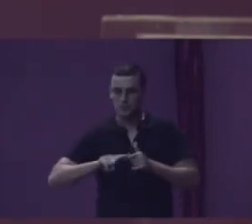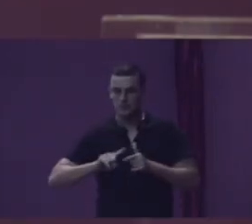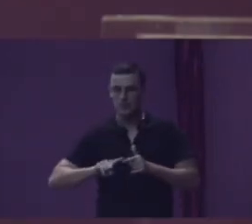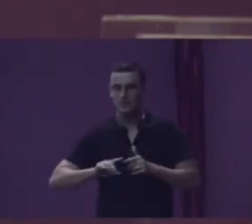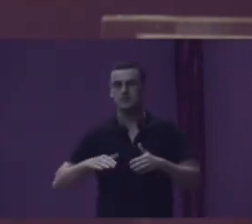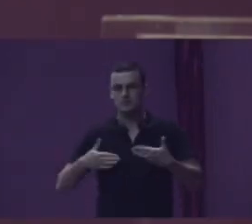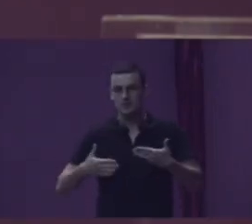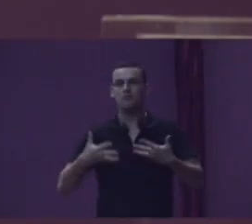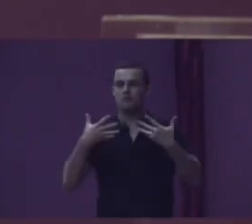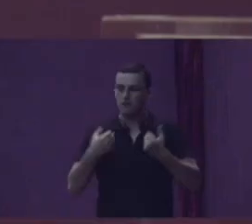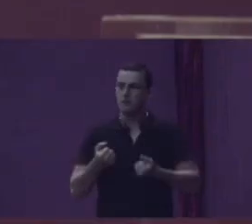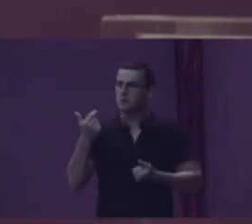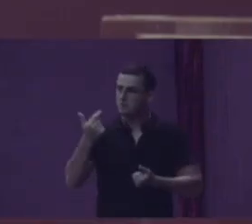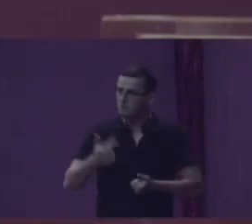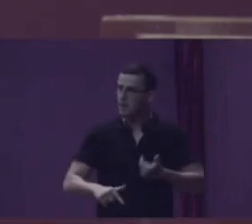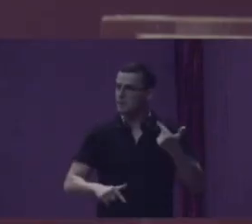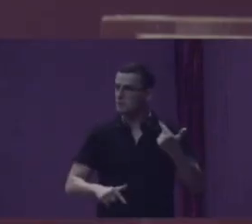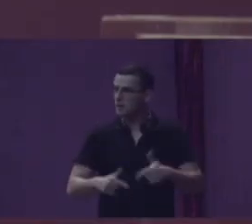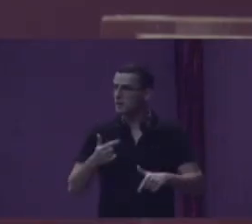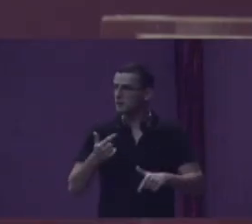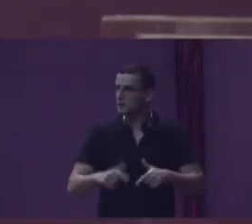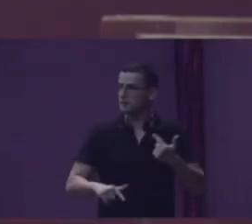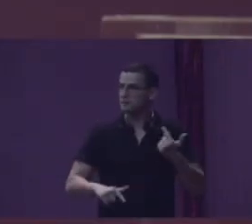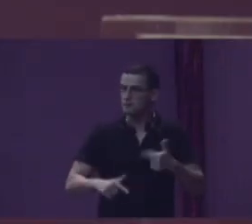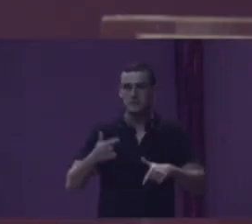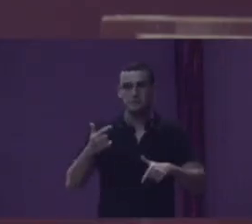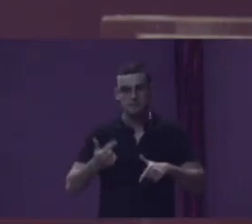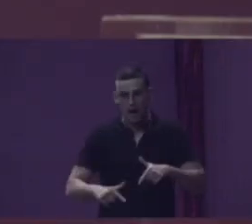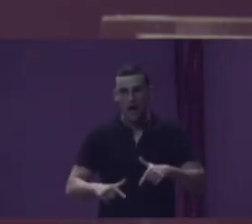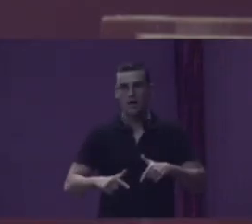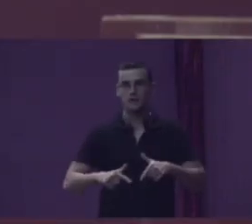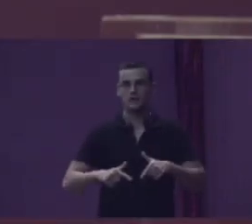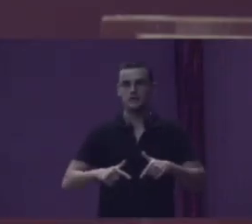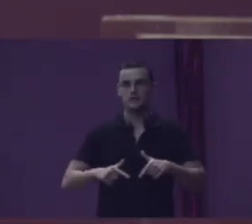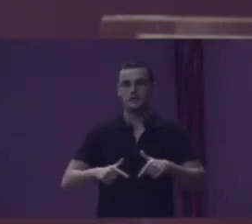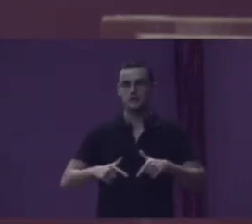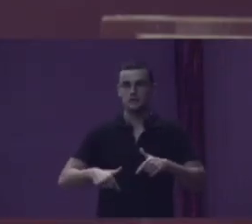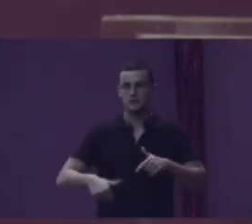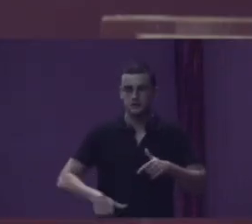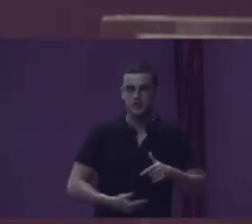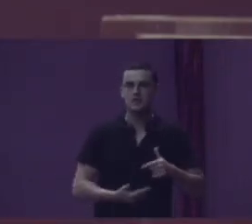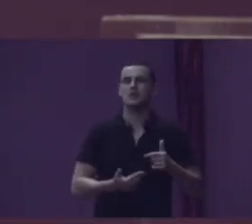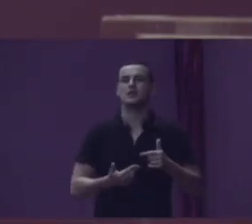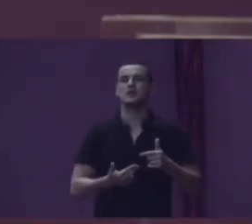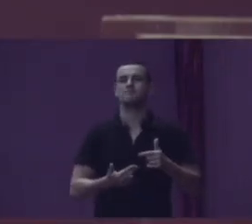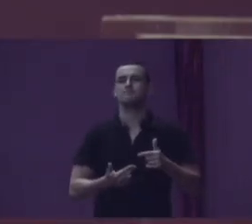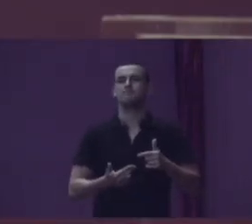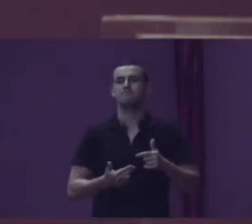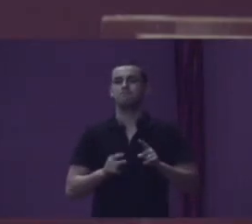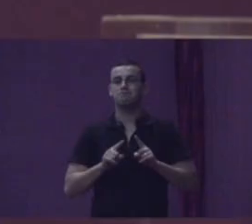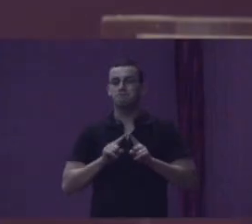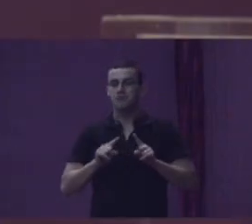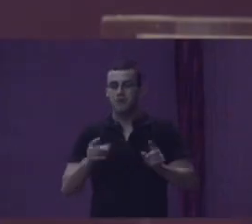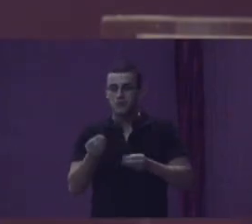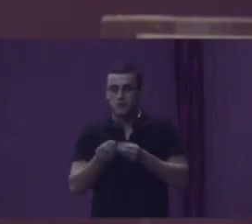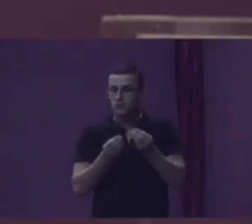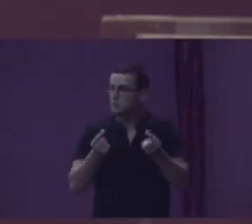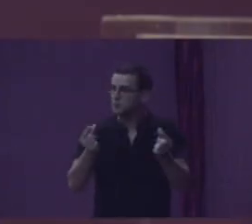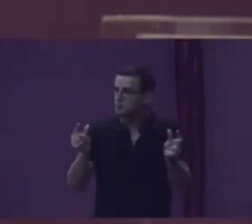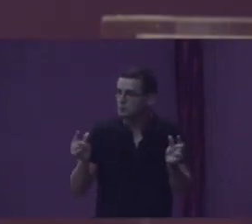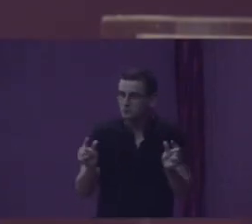demais cesarianas, demais outros problemas, porque o risco mesmo mínimo para a